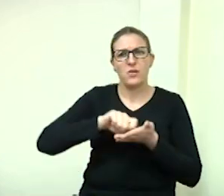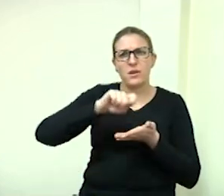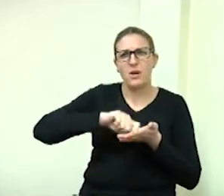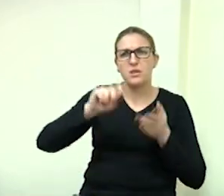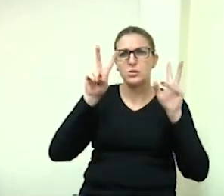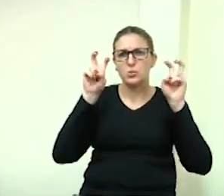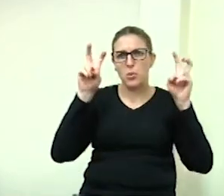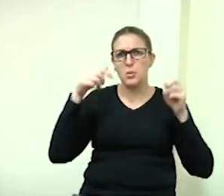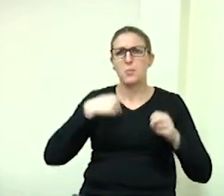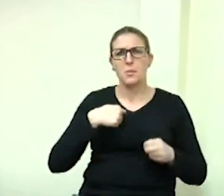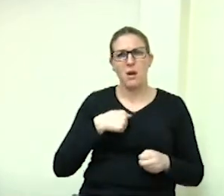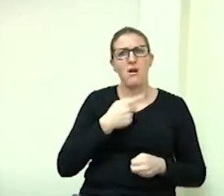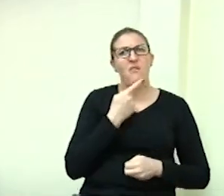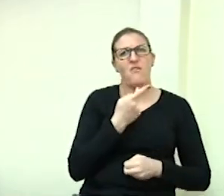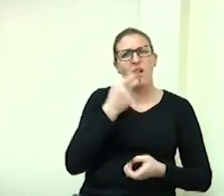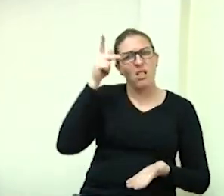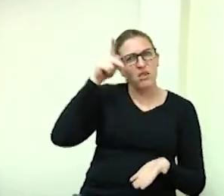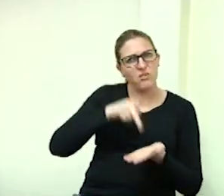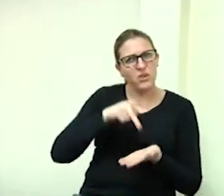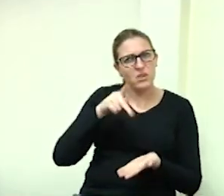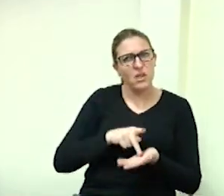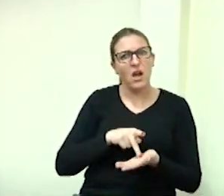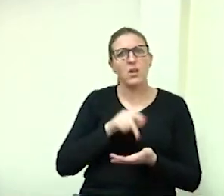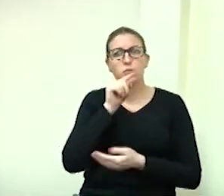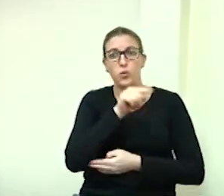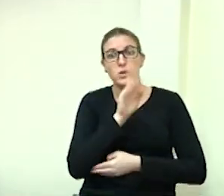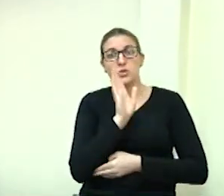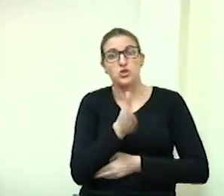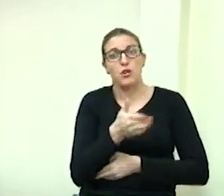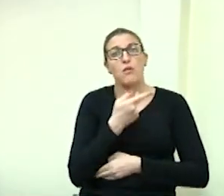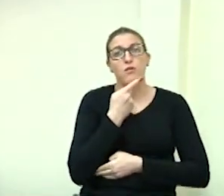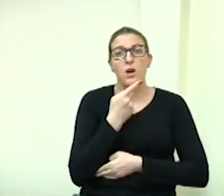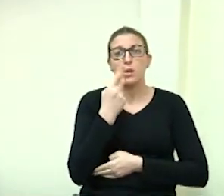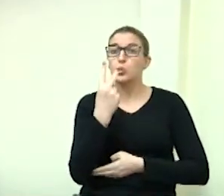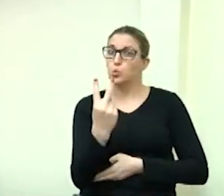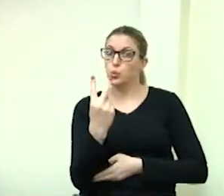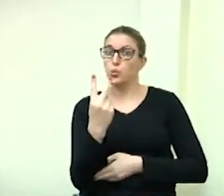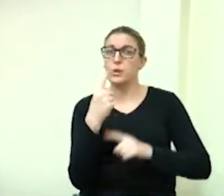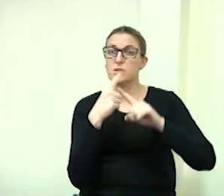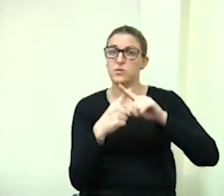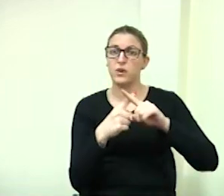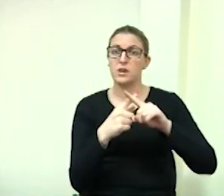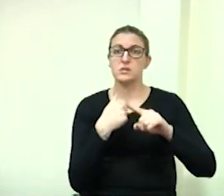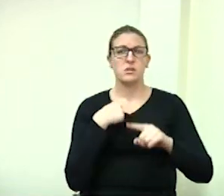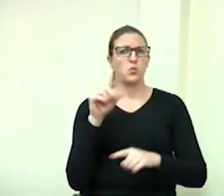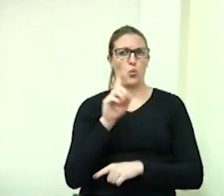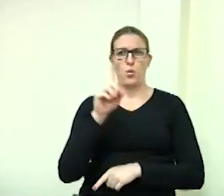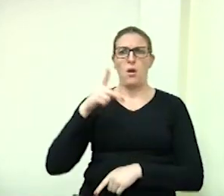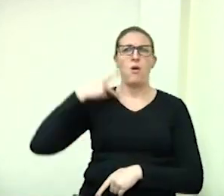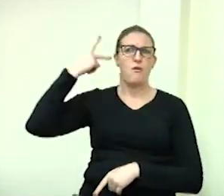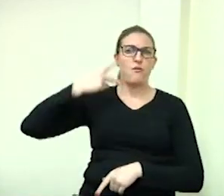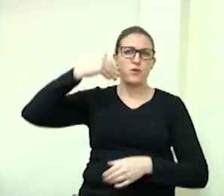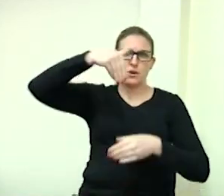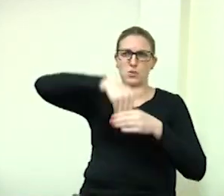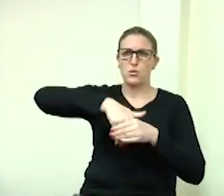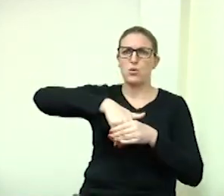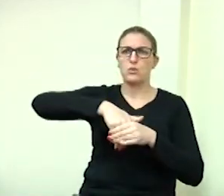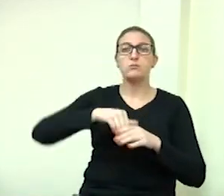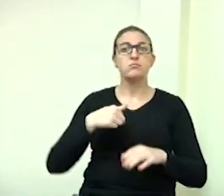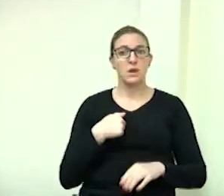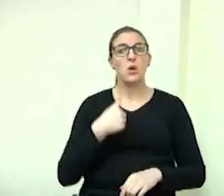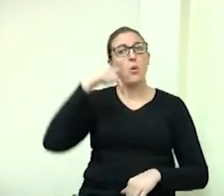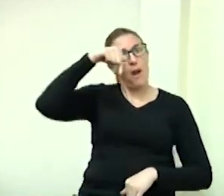tu já disse em duas vezes que eu não me elegeria vereador eu estou aqui pelo voto do povo faz